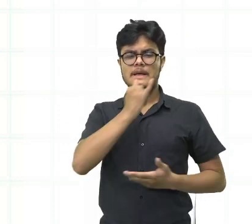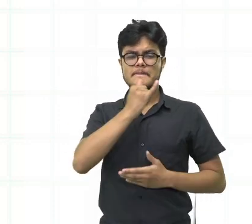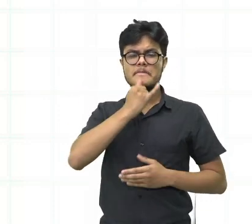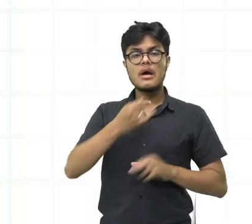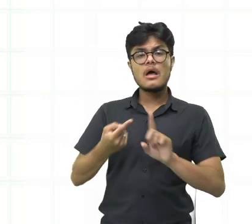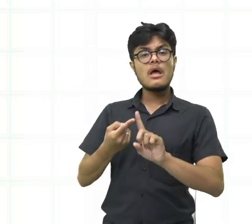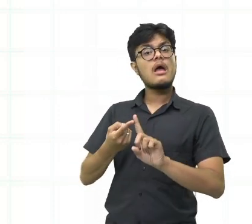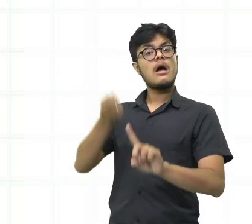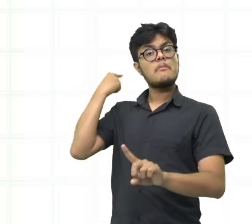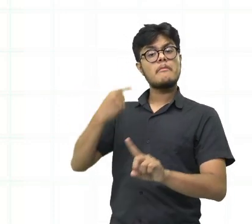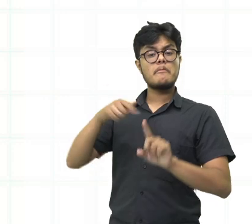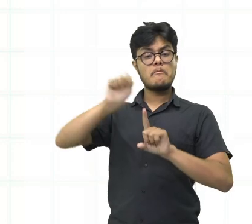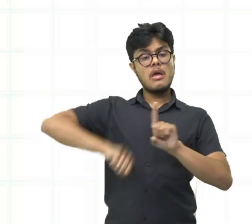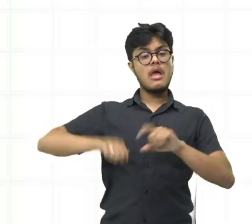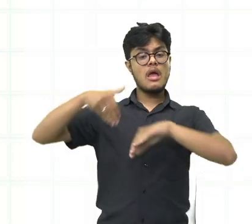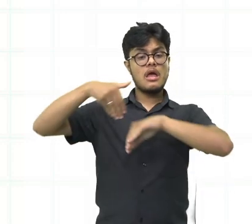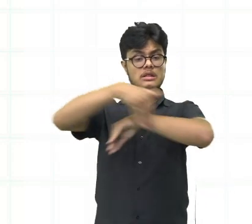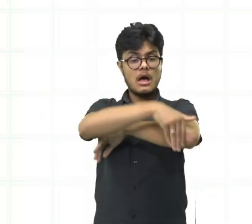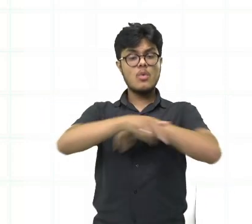Fioravante